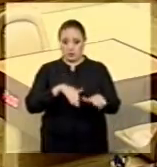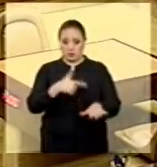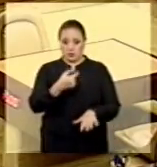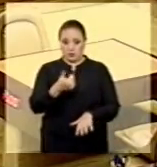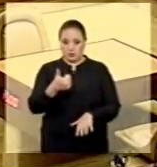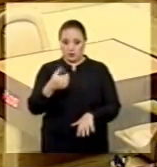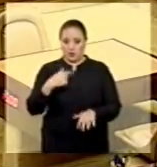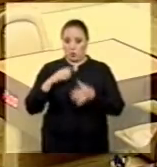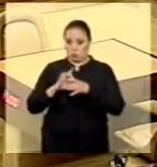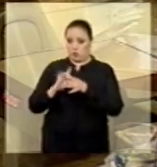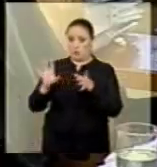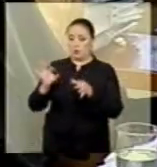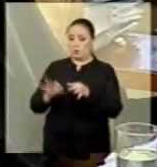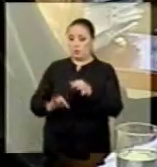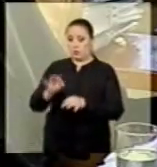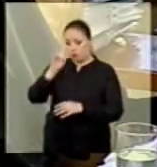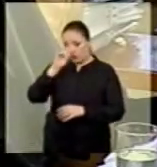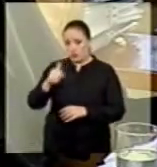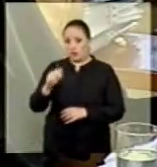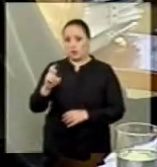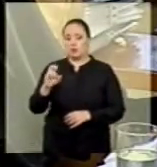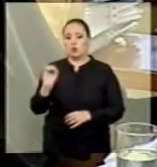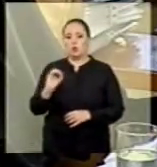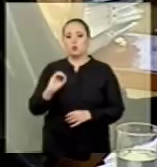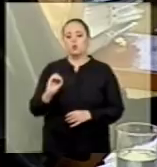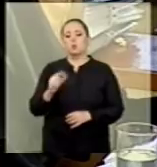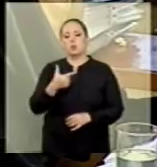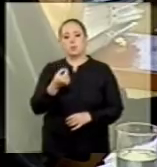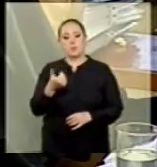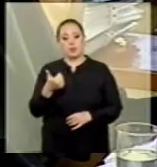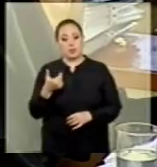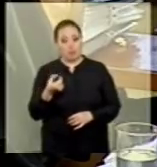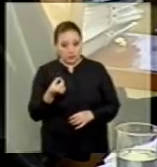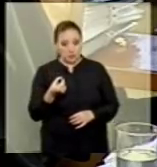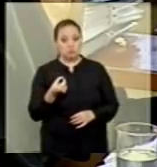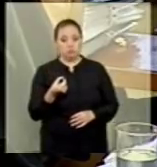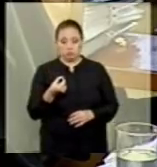para julgamento em 15 de outubro de 2010.